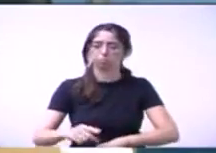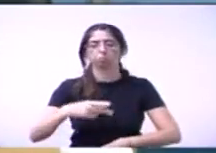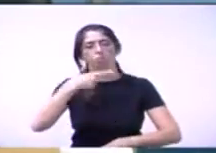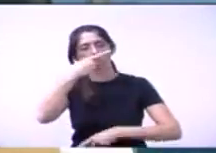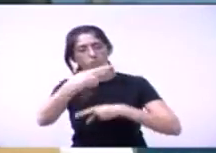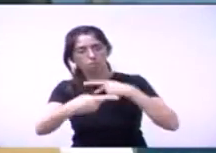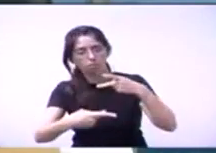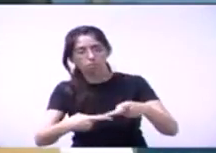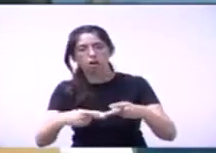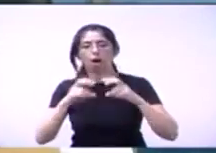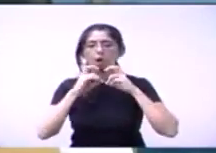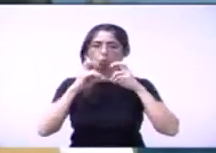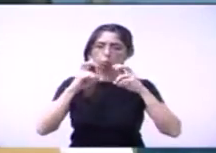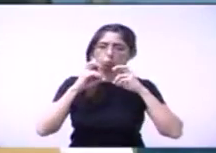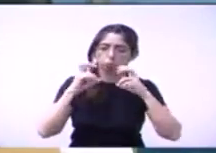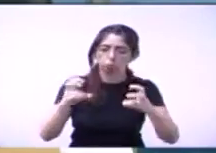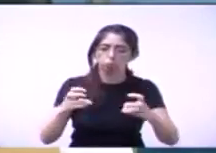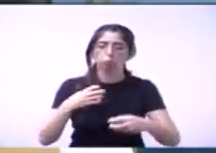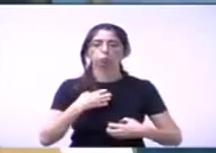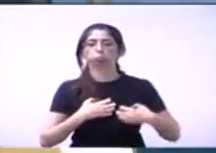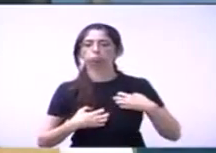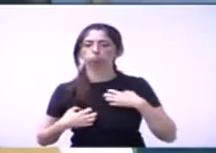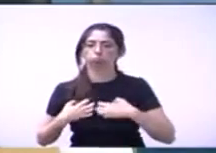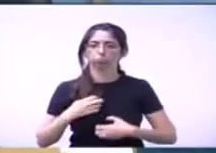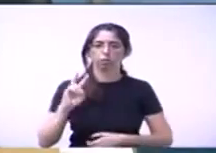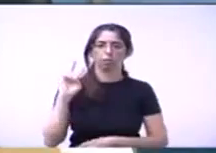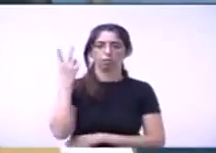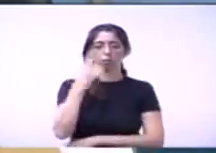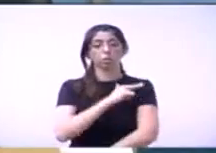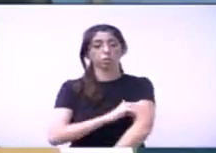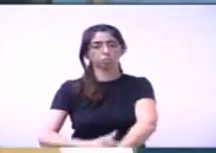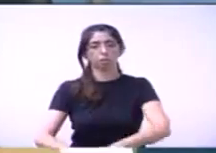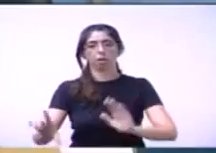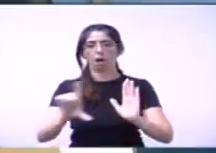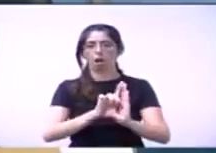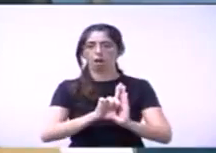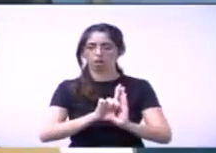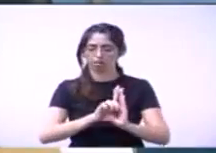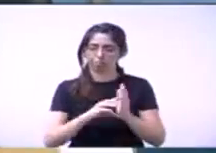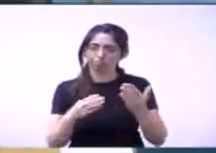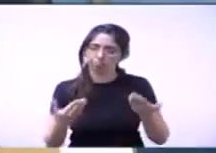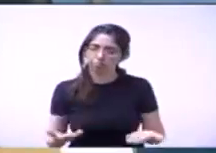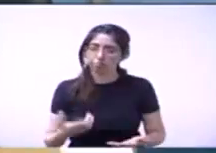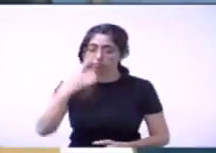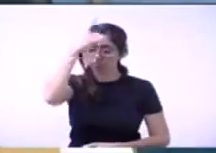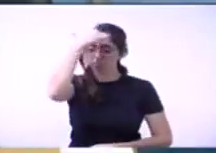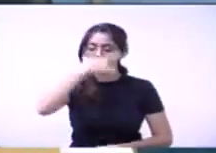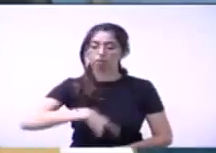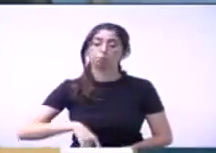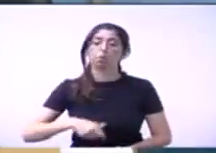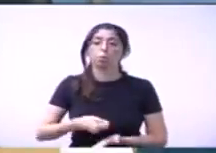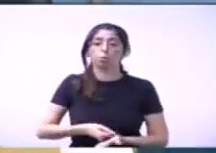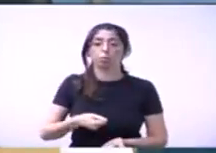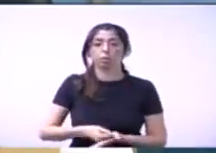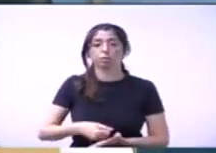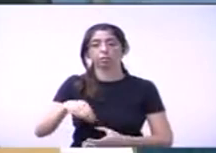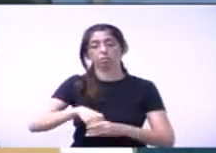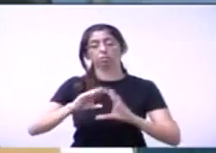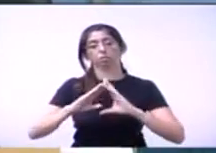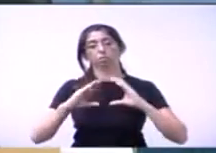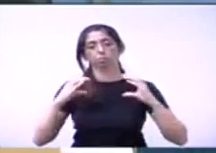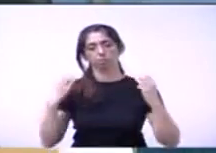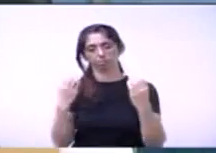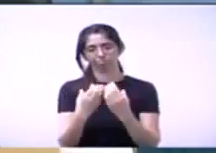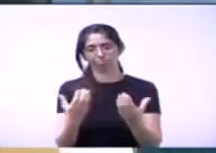eu respeito a indignação e, acima de tudo, eu respeito a lei. Essa é a minha obrigação dentro dessa